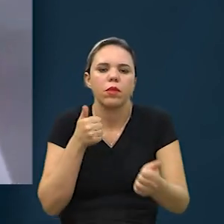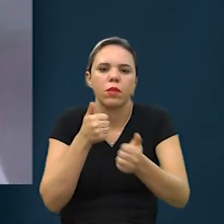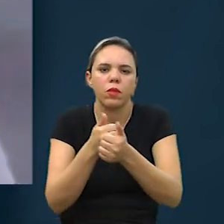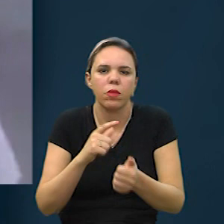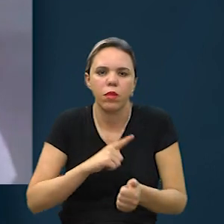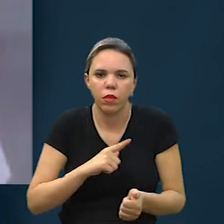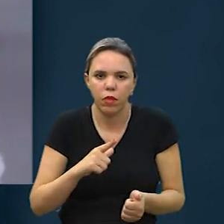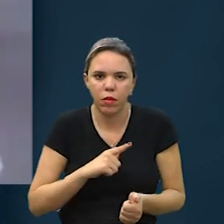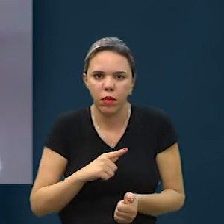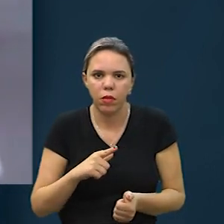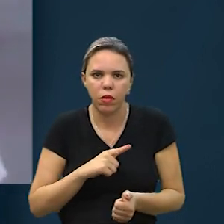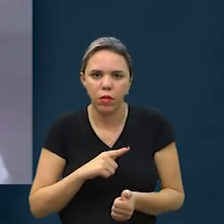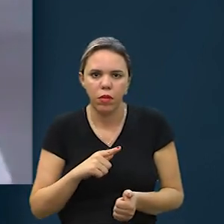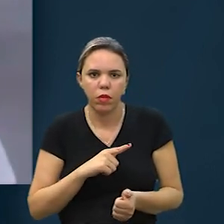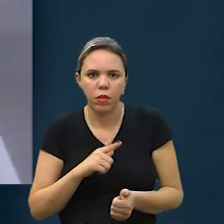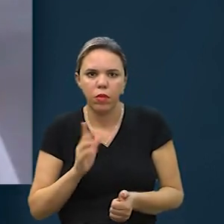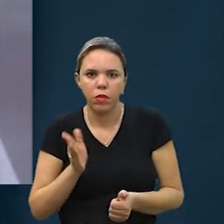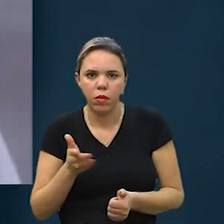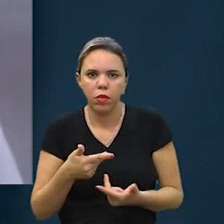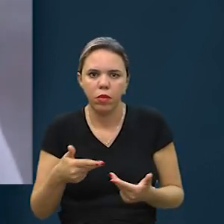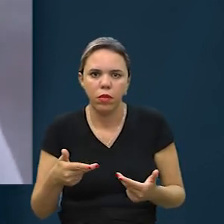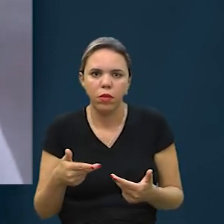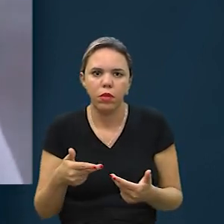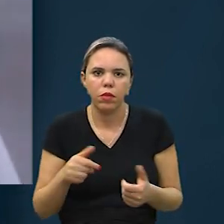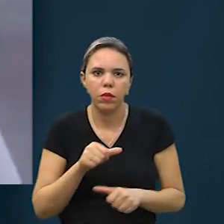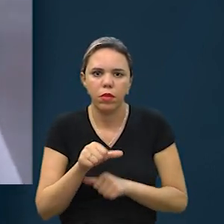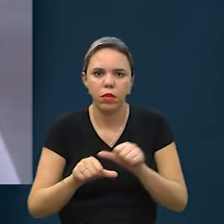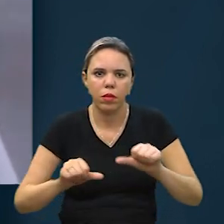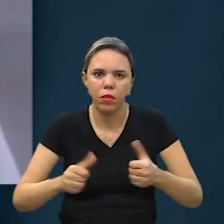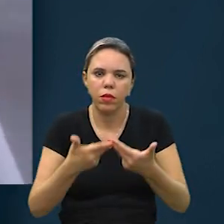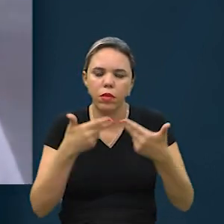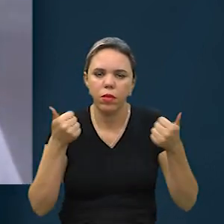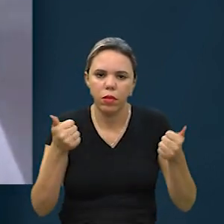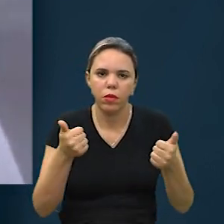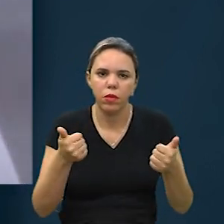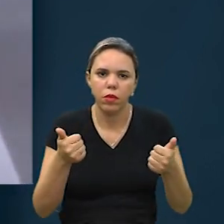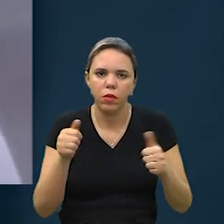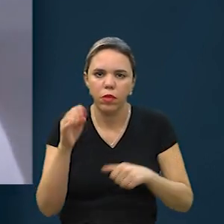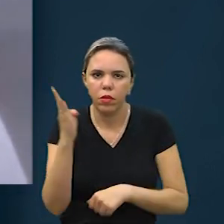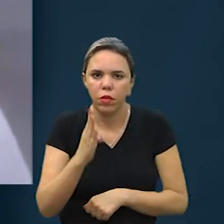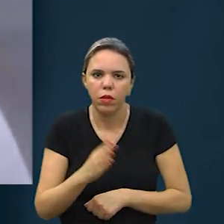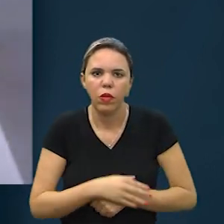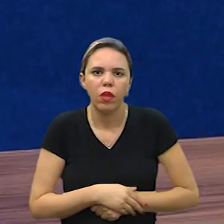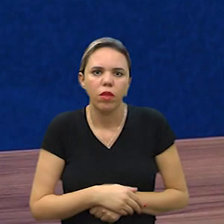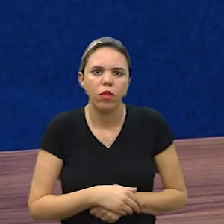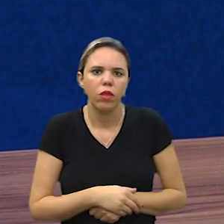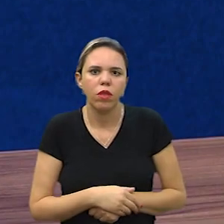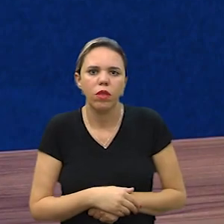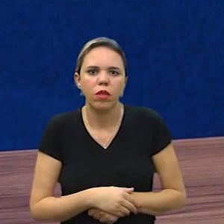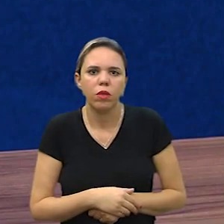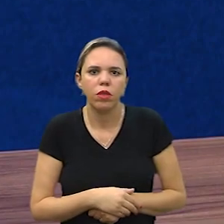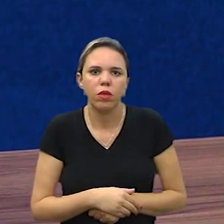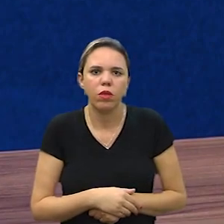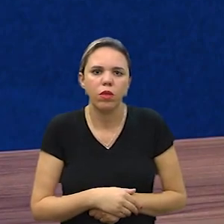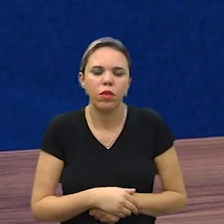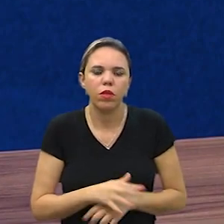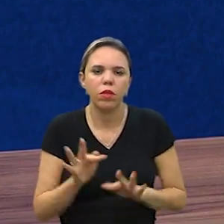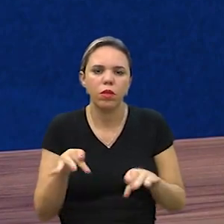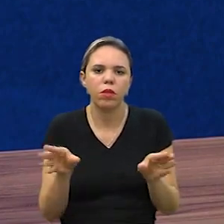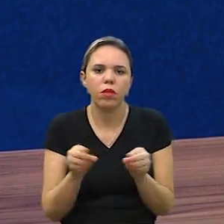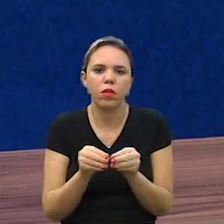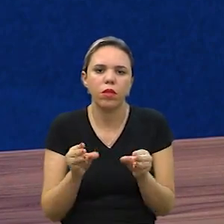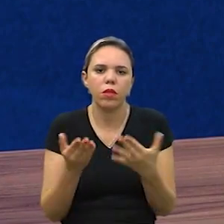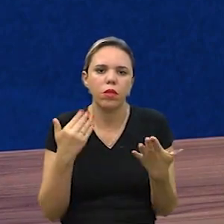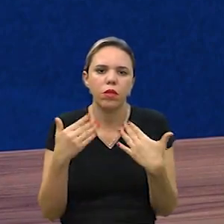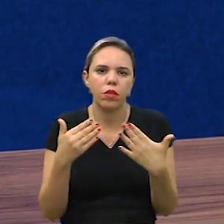logo, logo nós teremos alguns impactos surpreendentes no cenário brasileiro. Então, só para finalizar